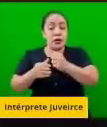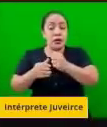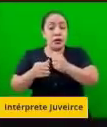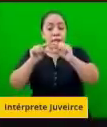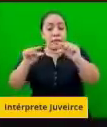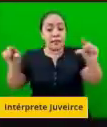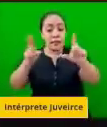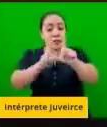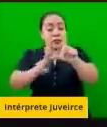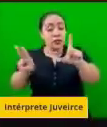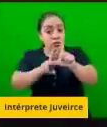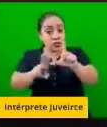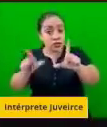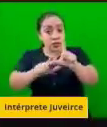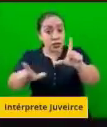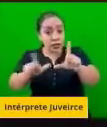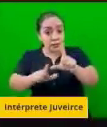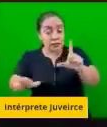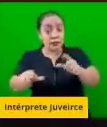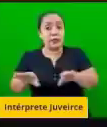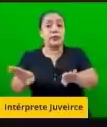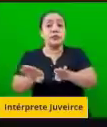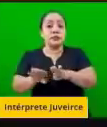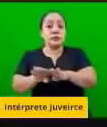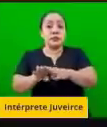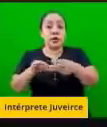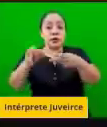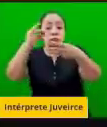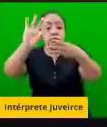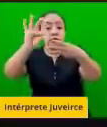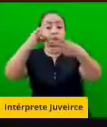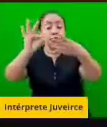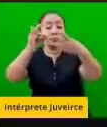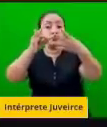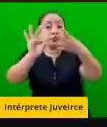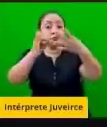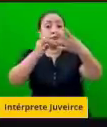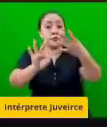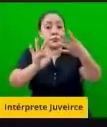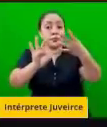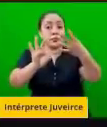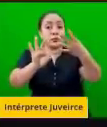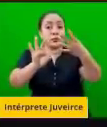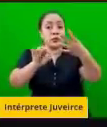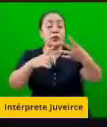né? E os 4 itens que são as nossas alternativas.